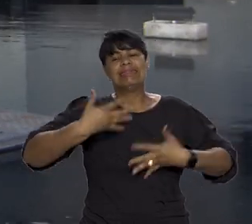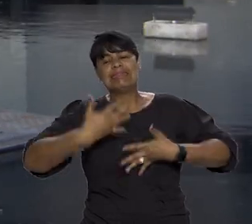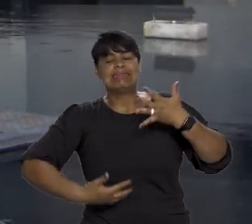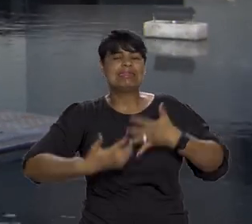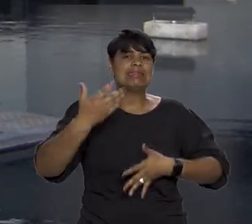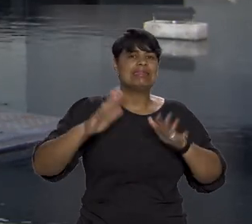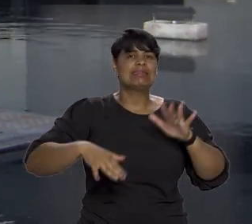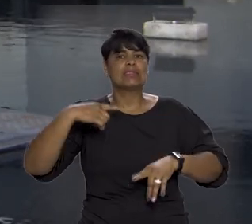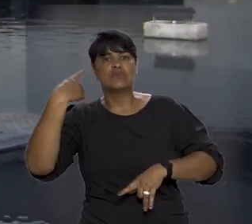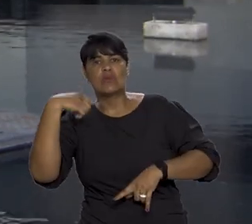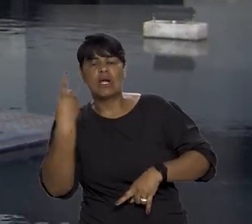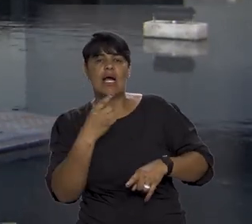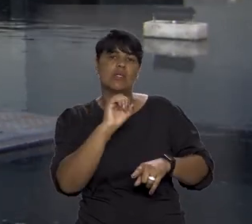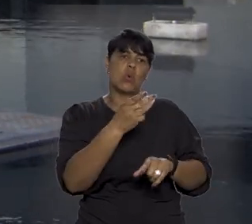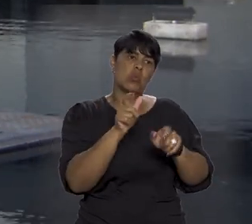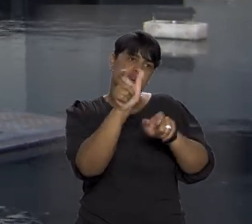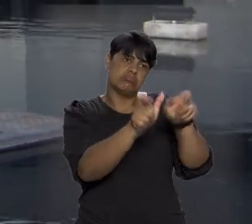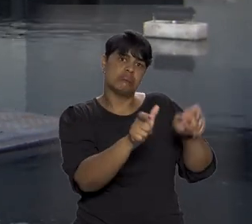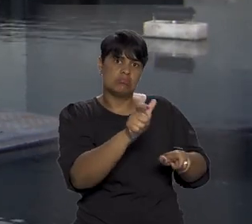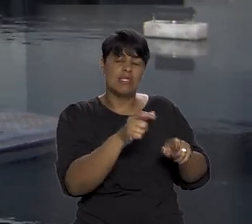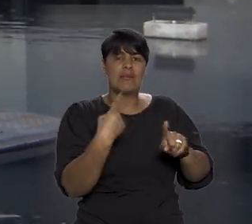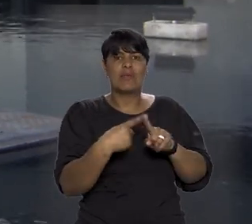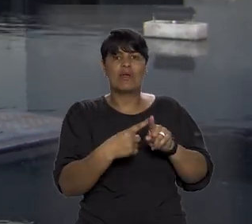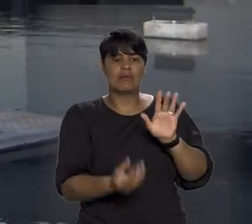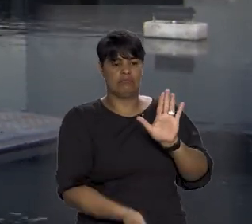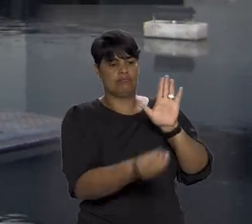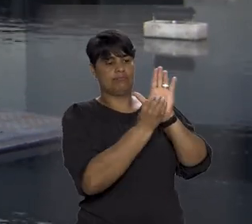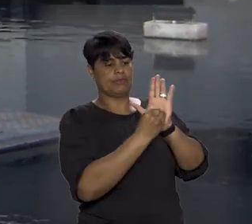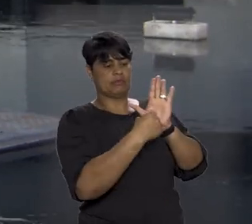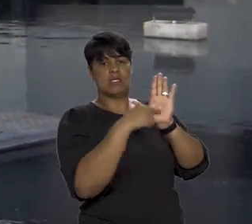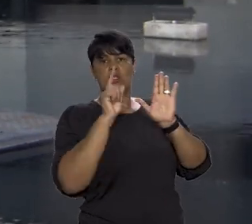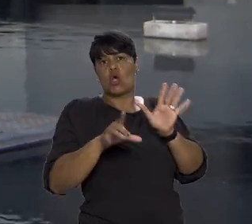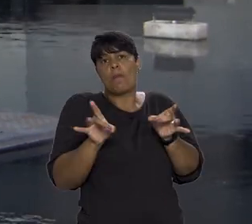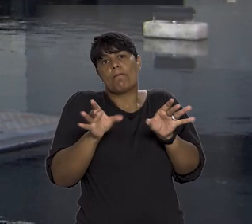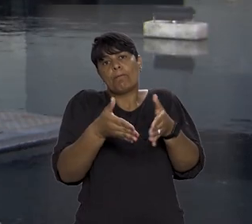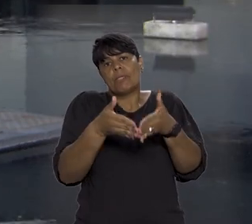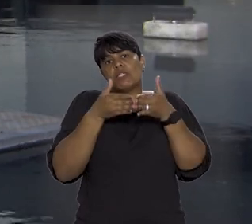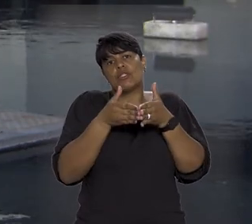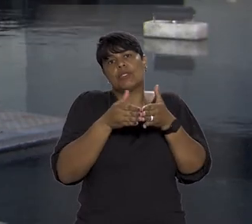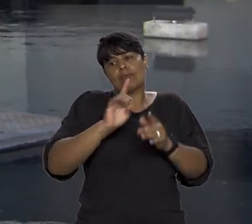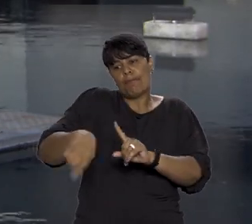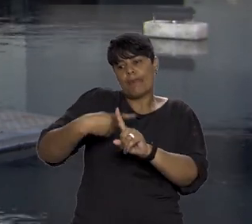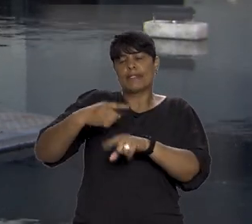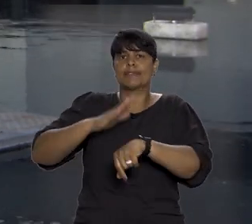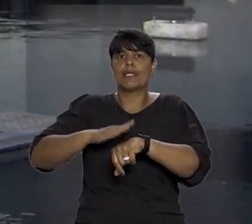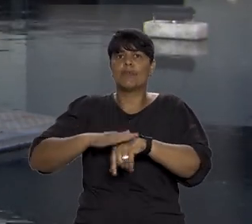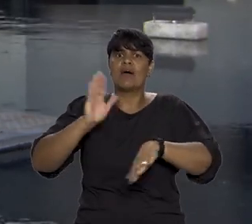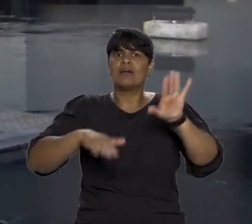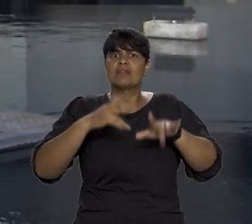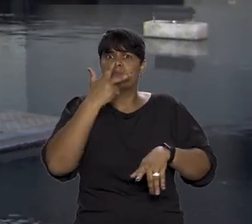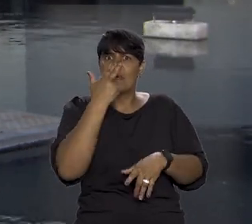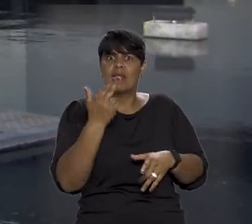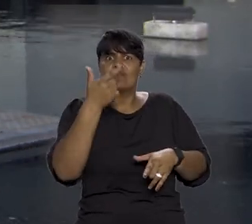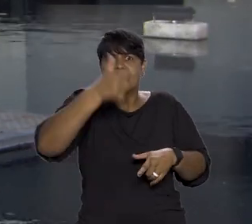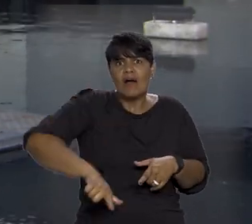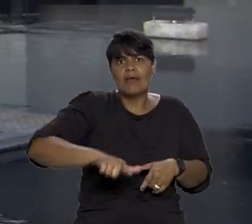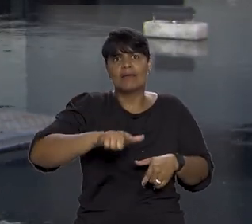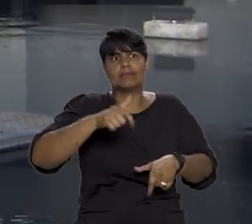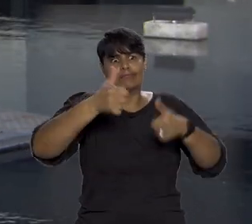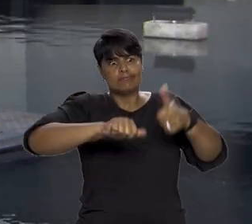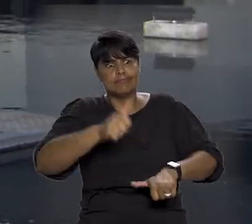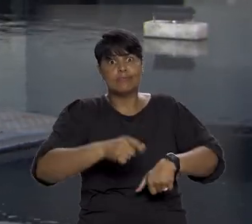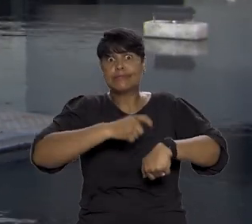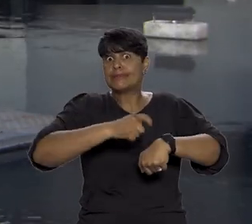partes pois a inclusão em Pauta apenas para pedido de prorrogação da vista pode passar a impressão de que haverá retomada do julgamento